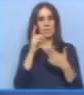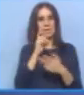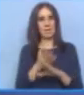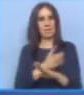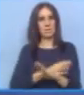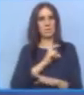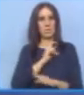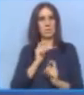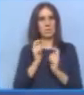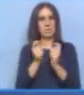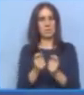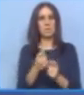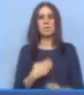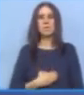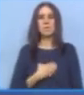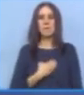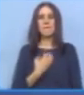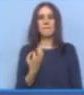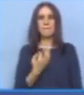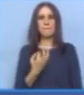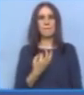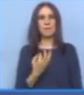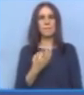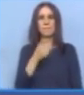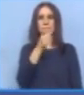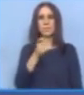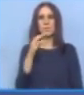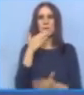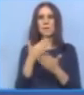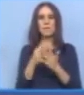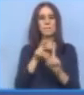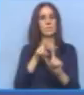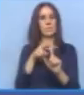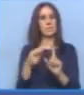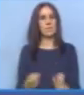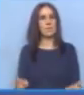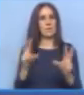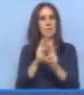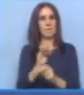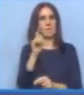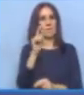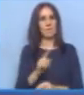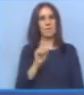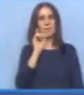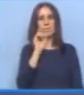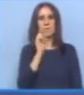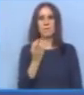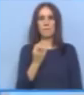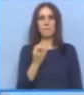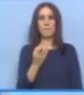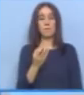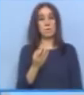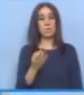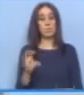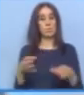ordenação, e sentir que realmente isso traz às pessoas uma nova perspectiva de fé e da importância